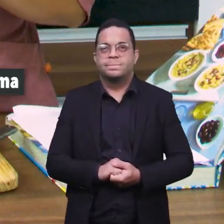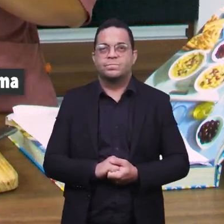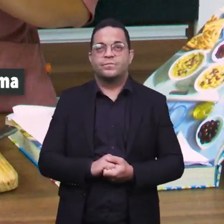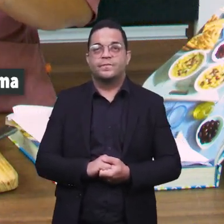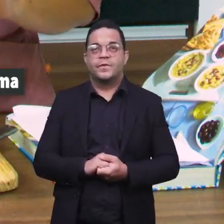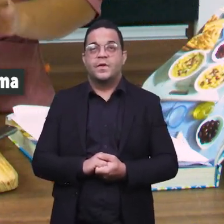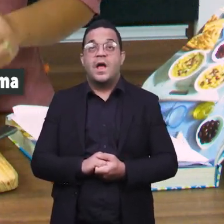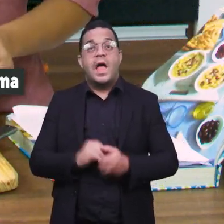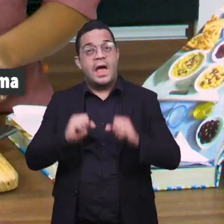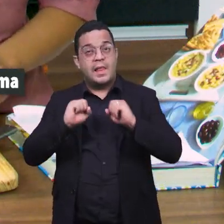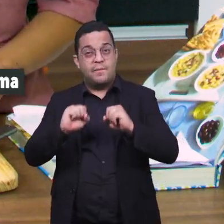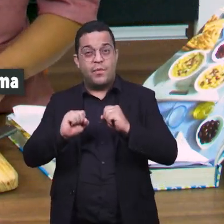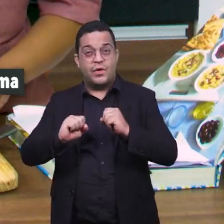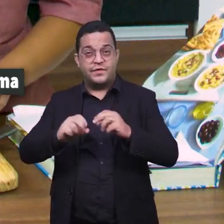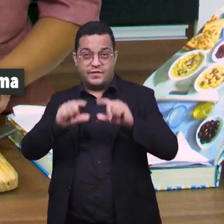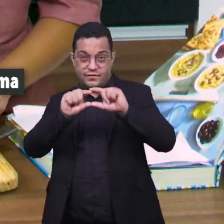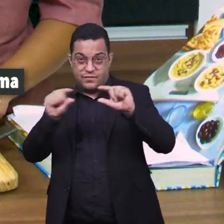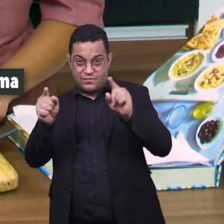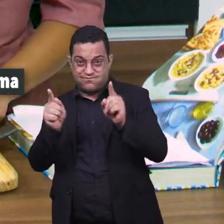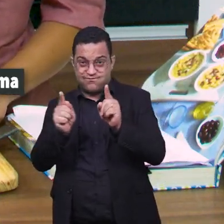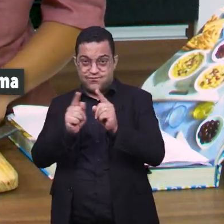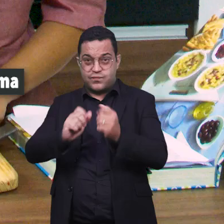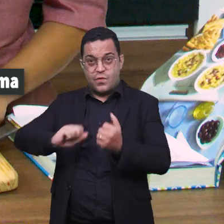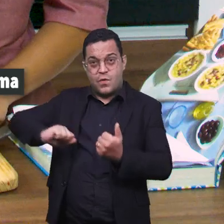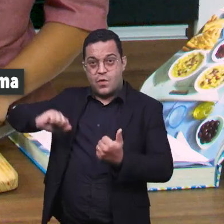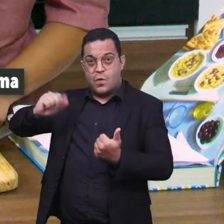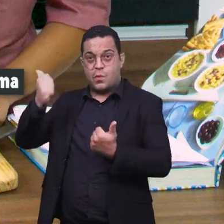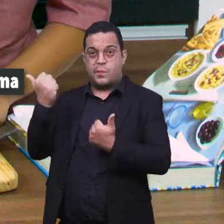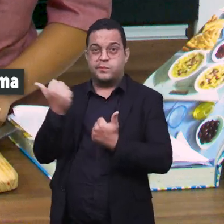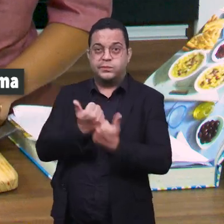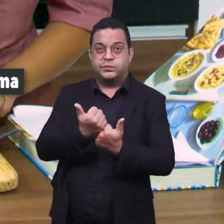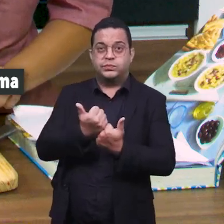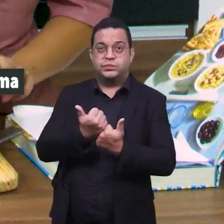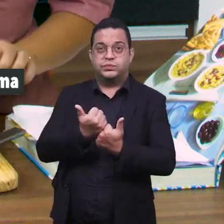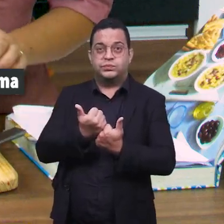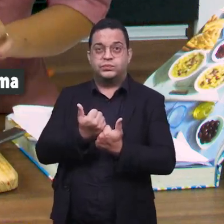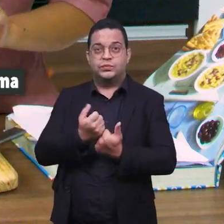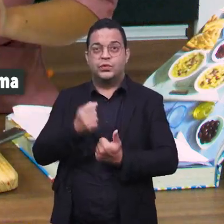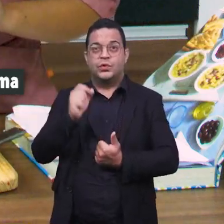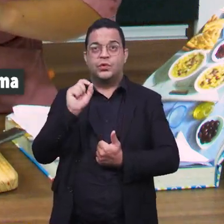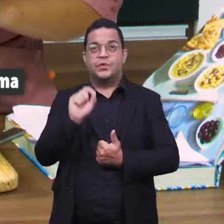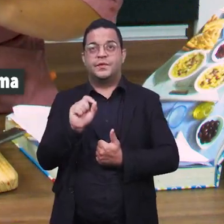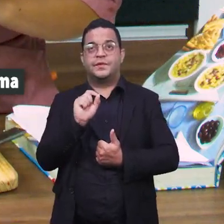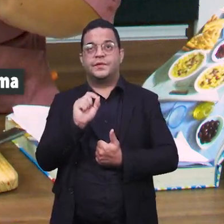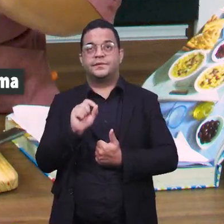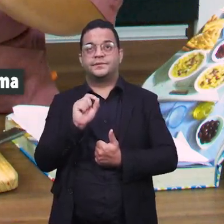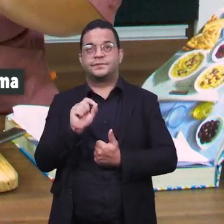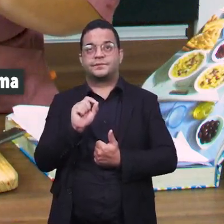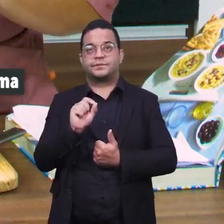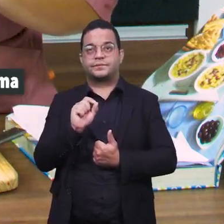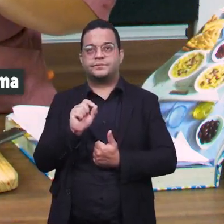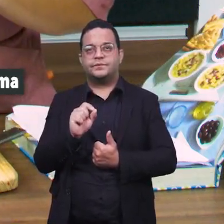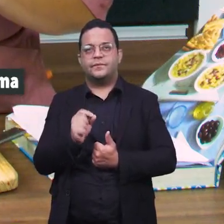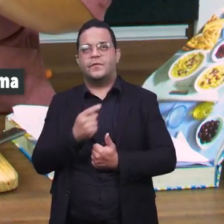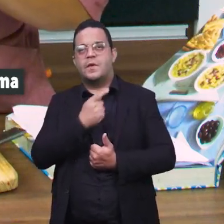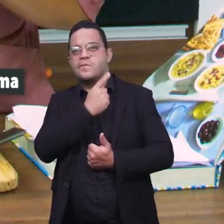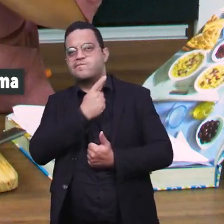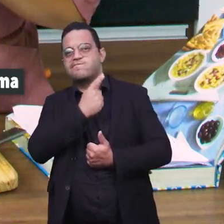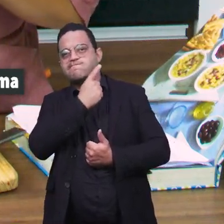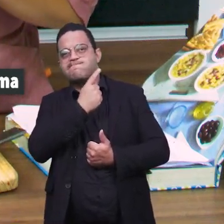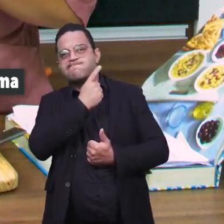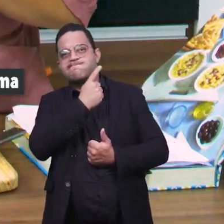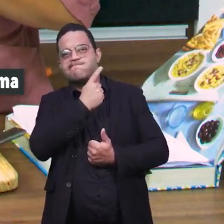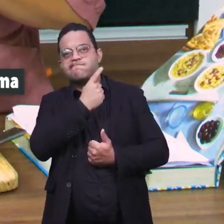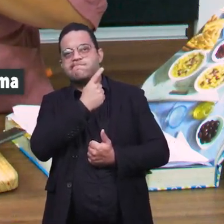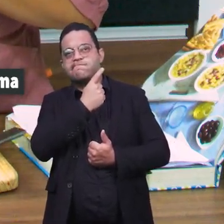ser substituída por um utensílio que eu acho maravilhoso. Esse daqui, eu vou dizer, ele